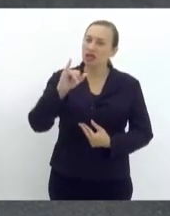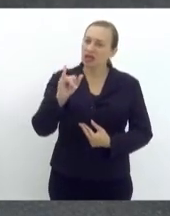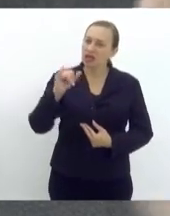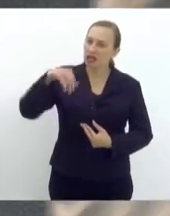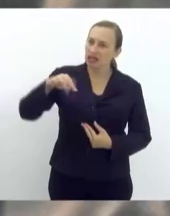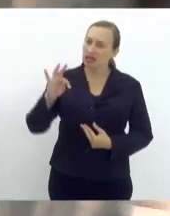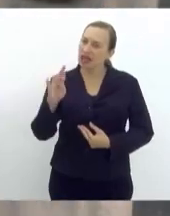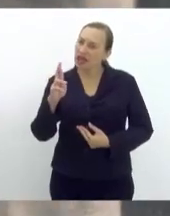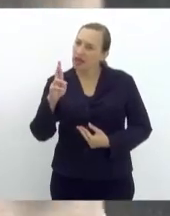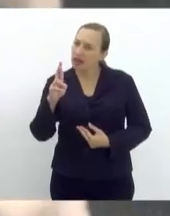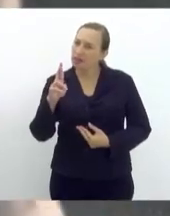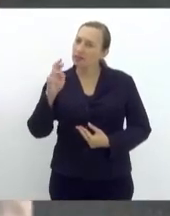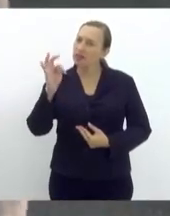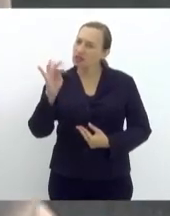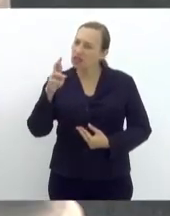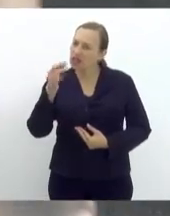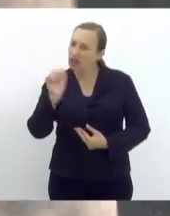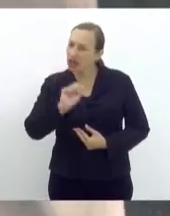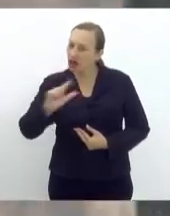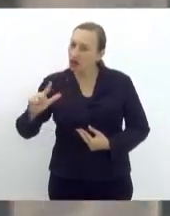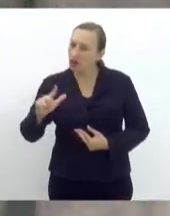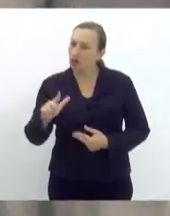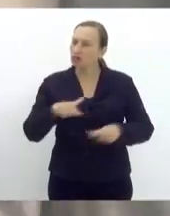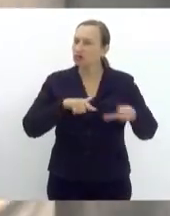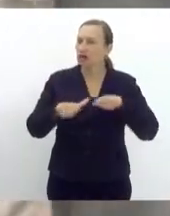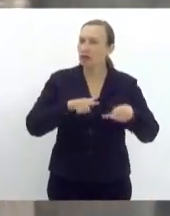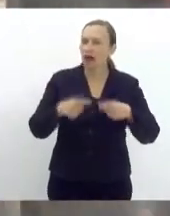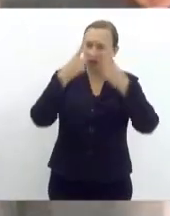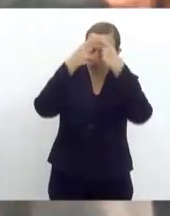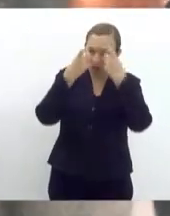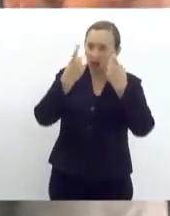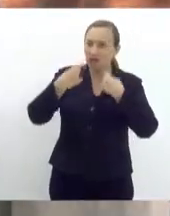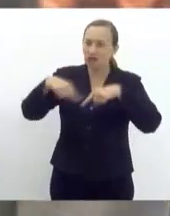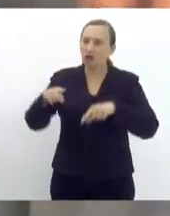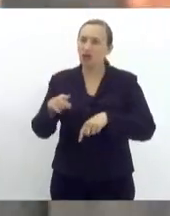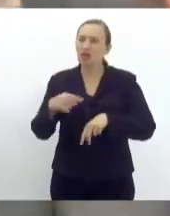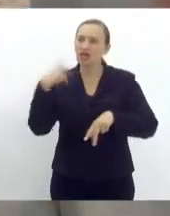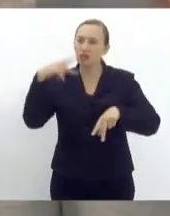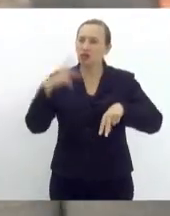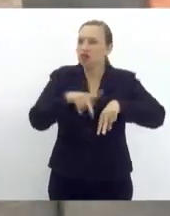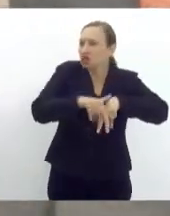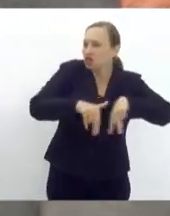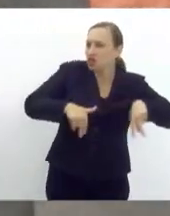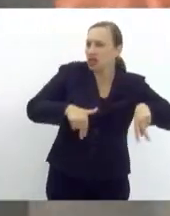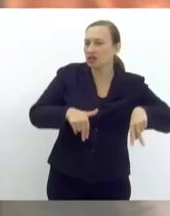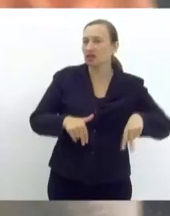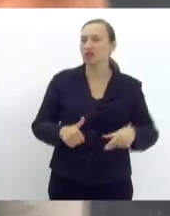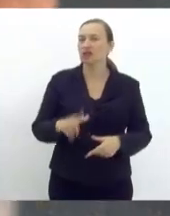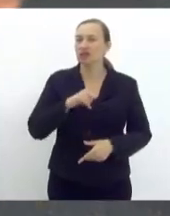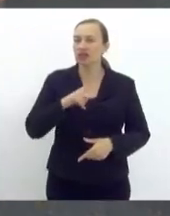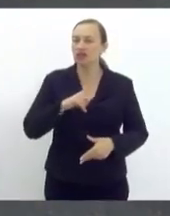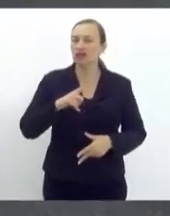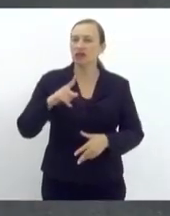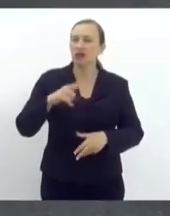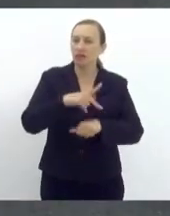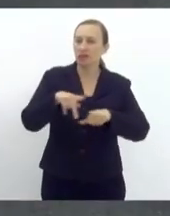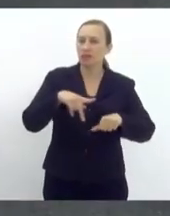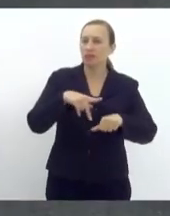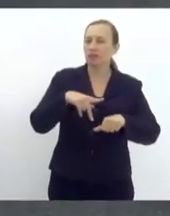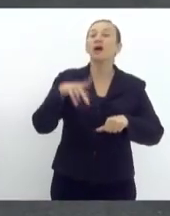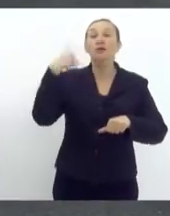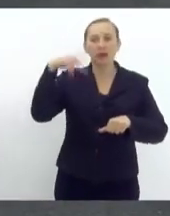sobre enfrentamento de violência política de gênero né e teve parlamentares do Brasil inteiro